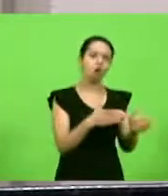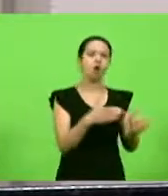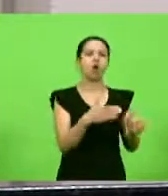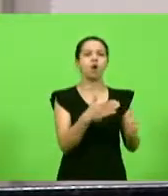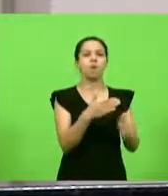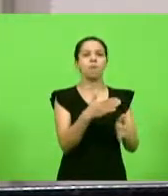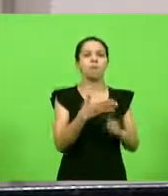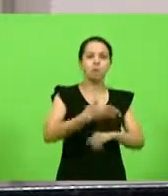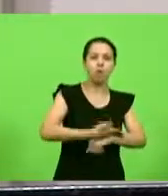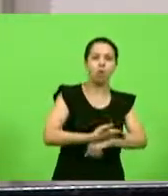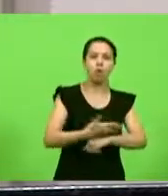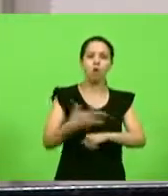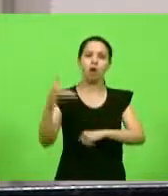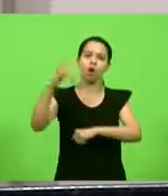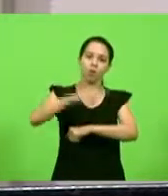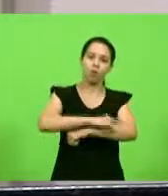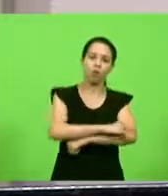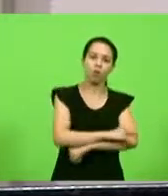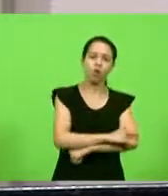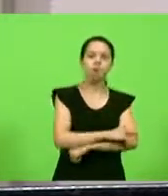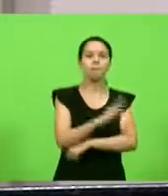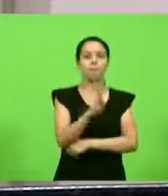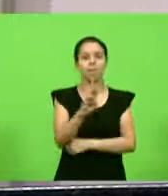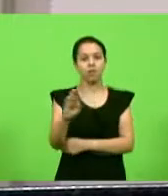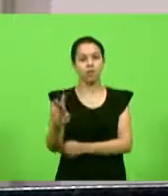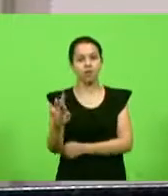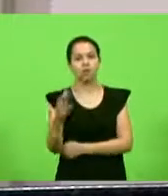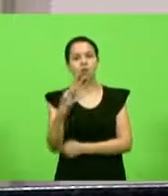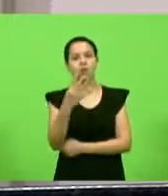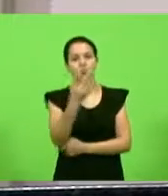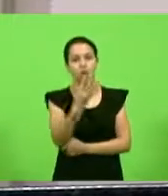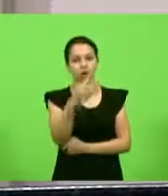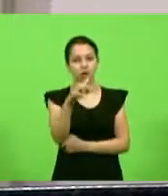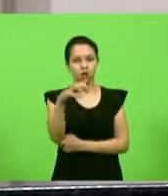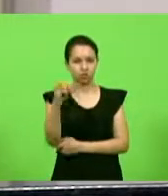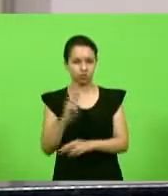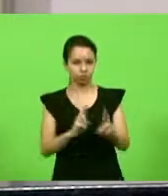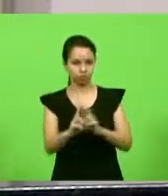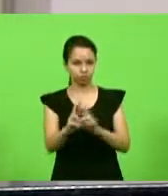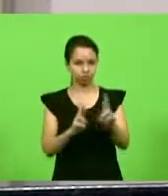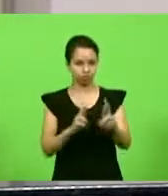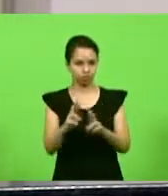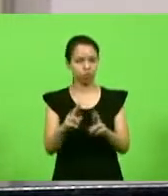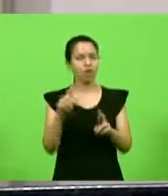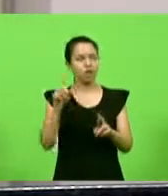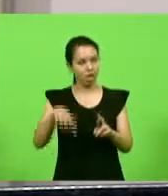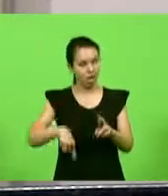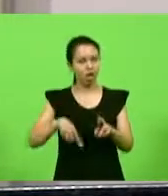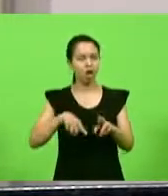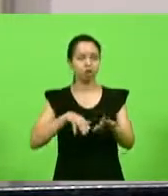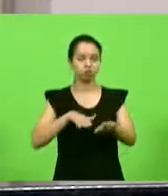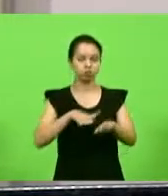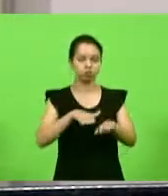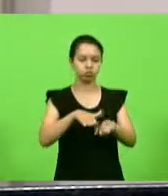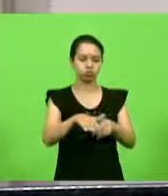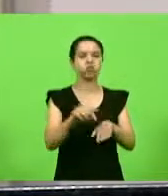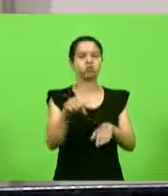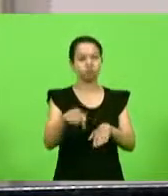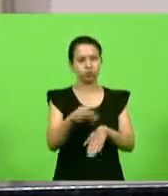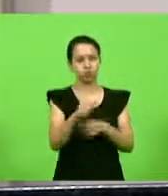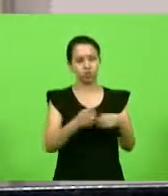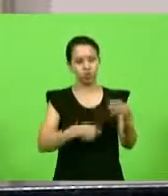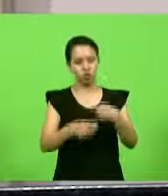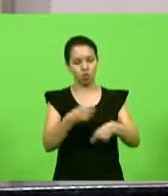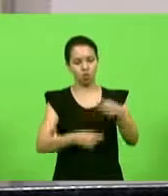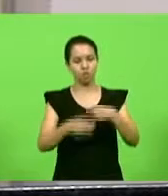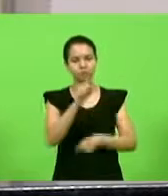da BR-470, que é um grande meio de transporte da economia catarinense. Ou seja, é um ponto